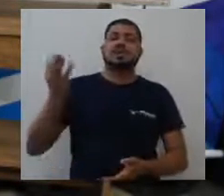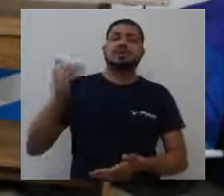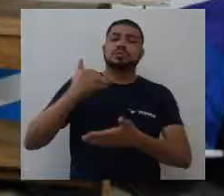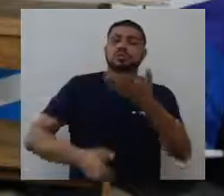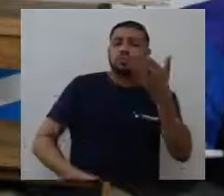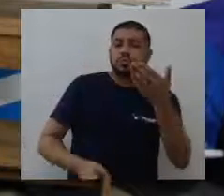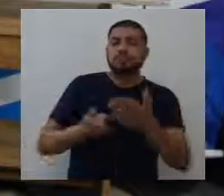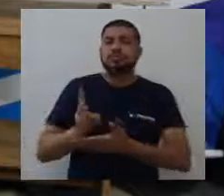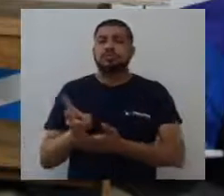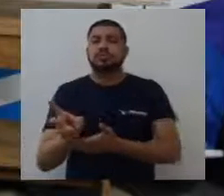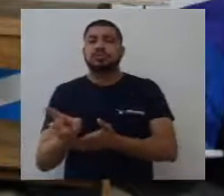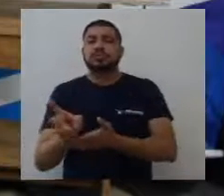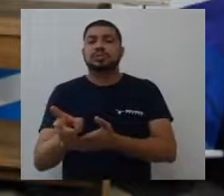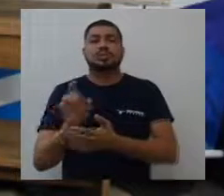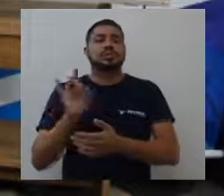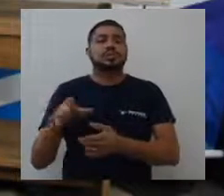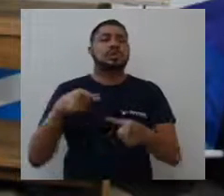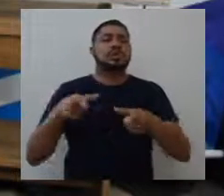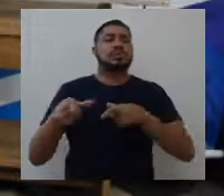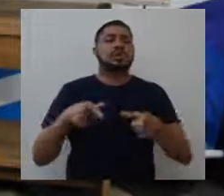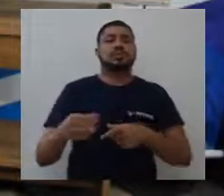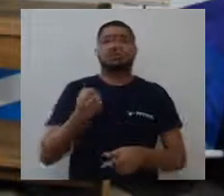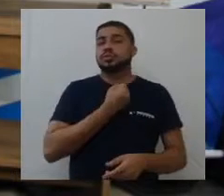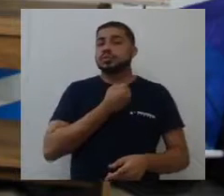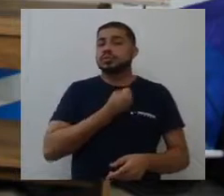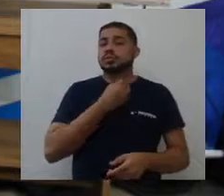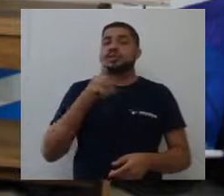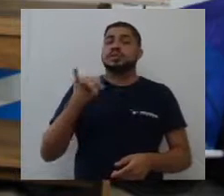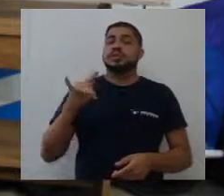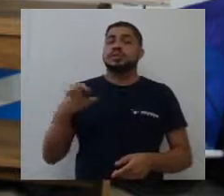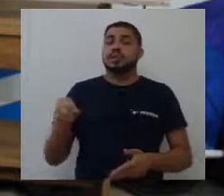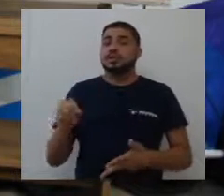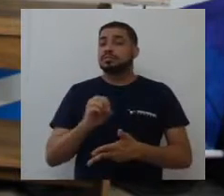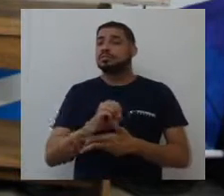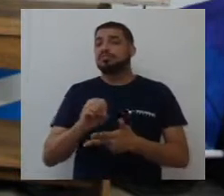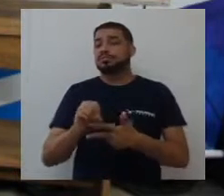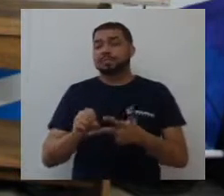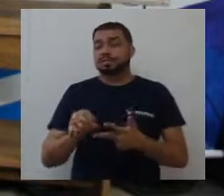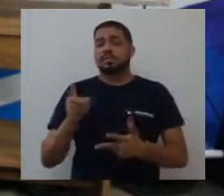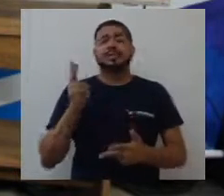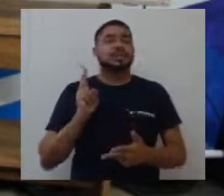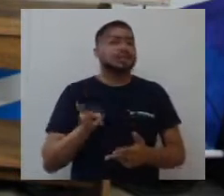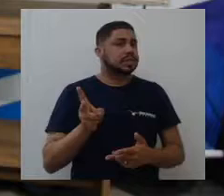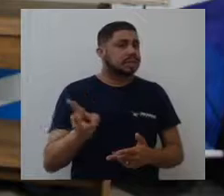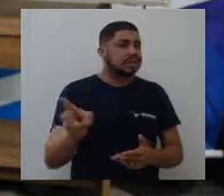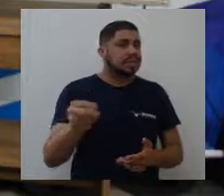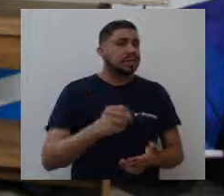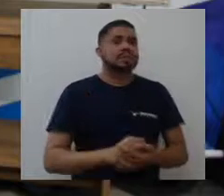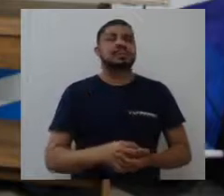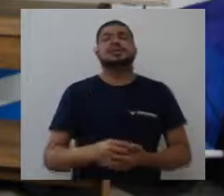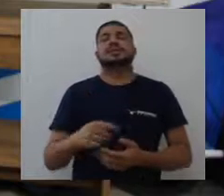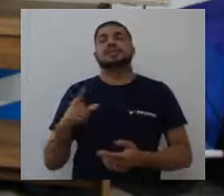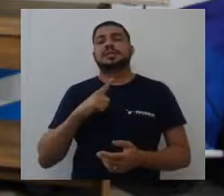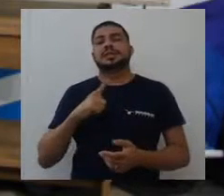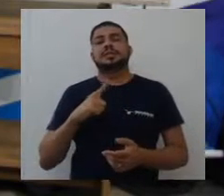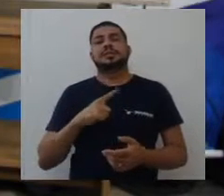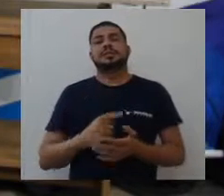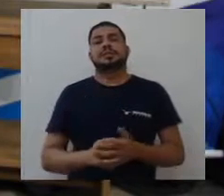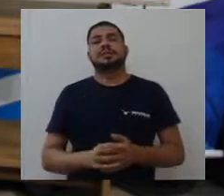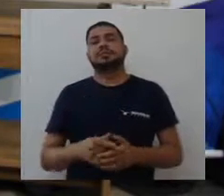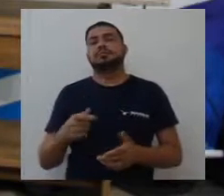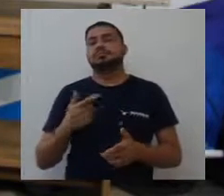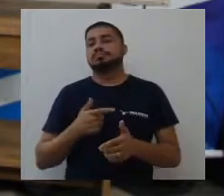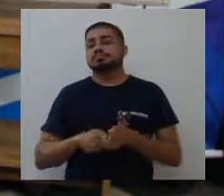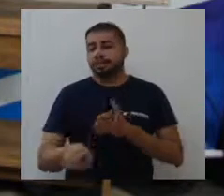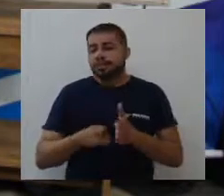sucessivo, só trabalhando com o número decimal. O Enem está cansado de trazer para vocês esse tipo de abordagem. Problemas são